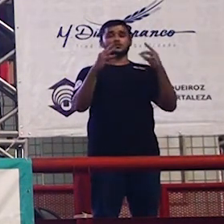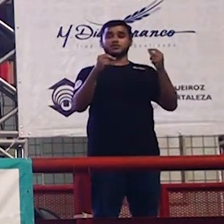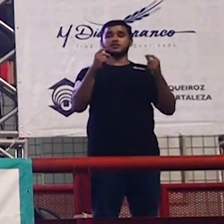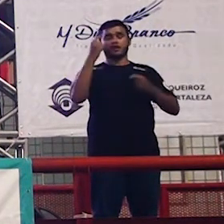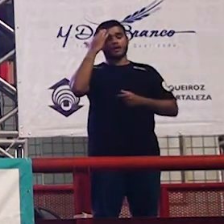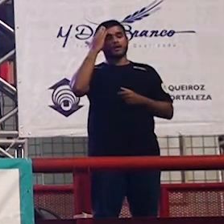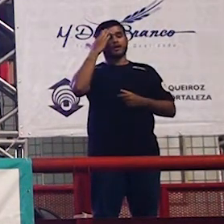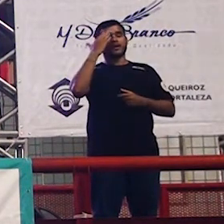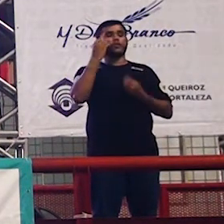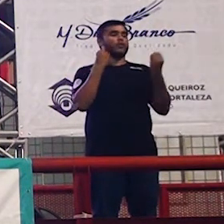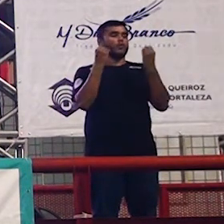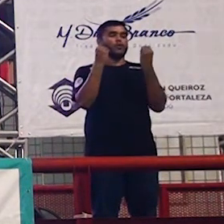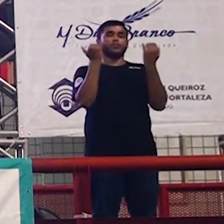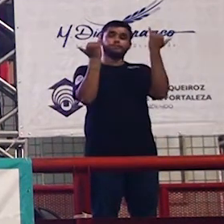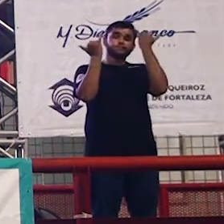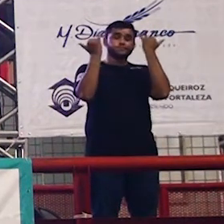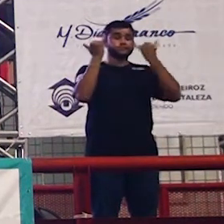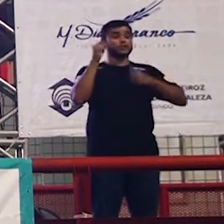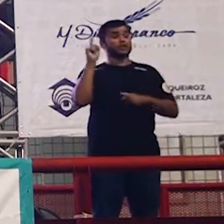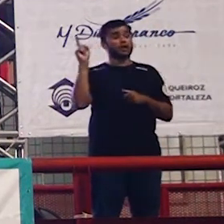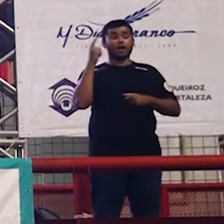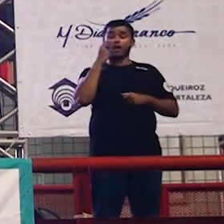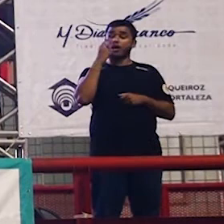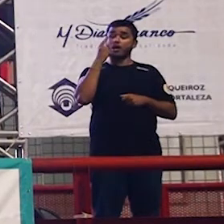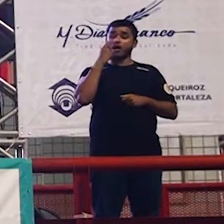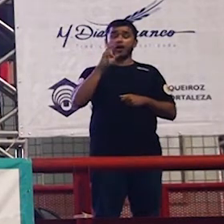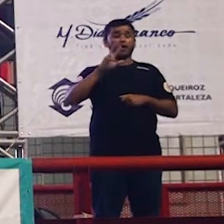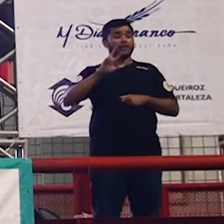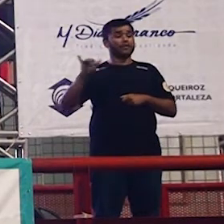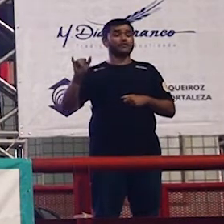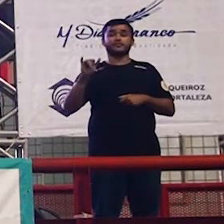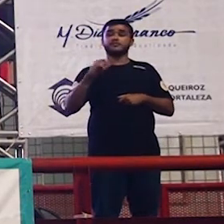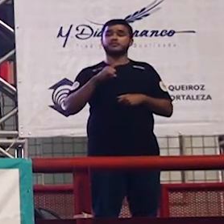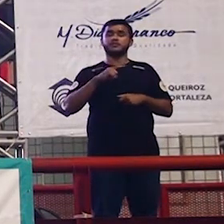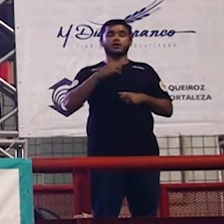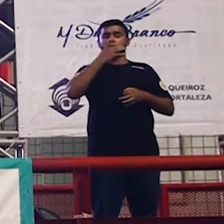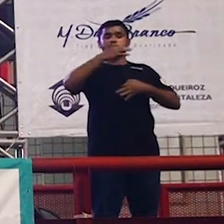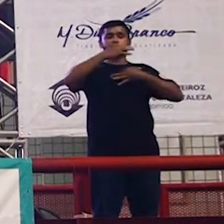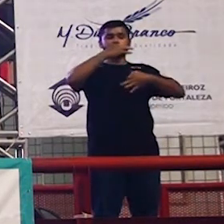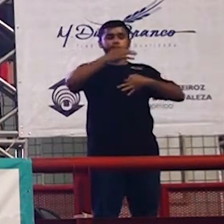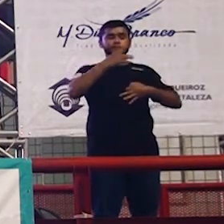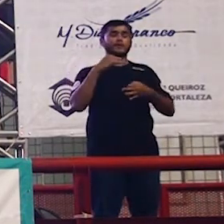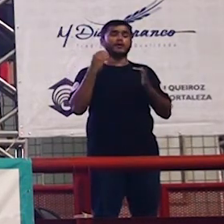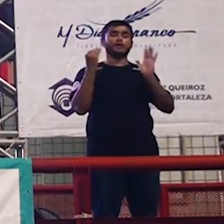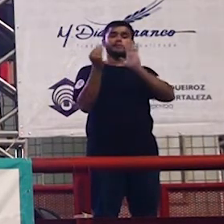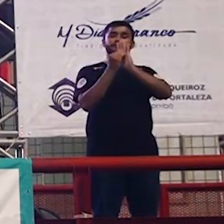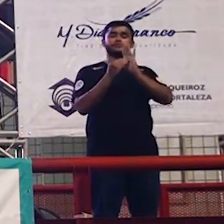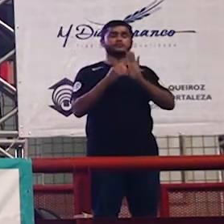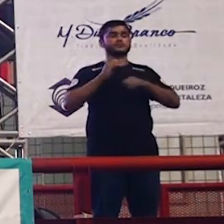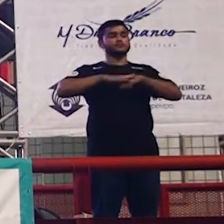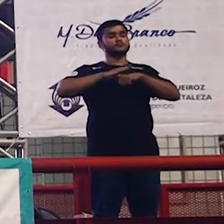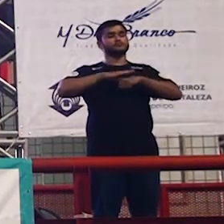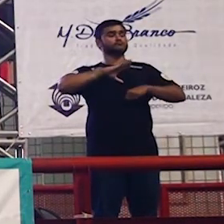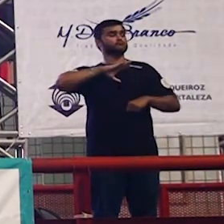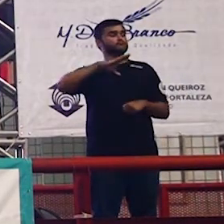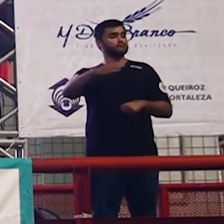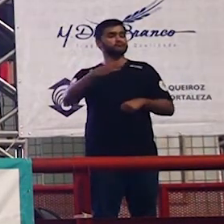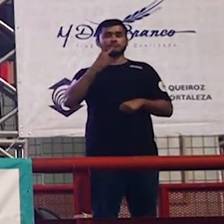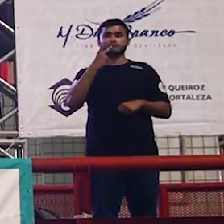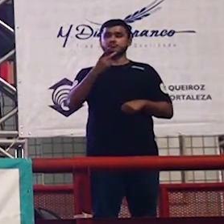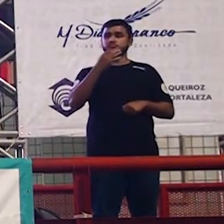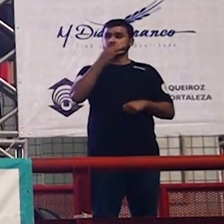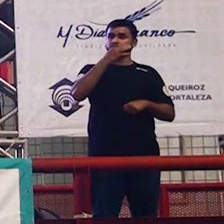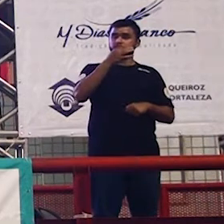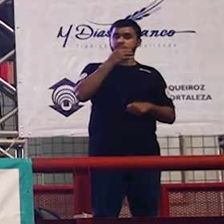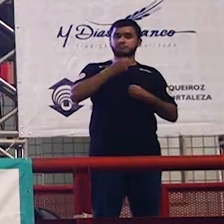interpretação e informação. Tal posicionamento é expresso de forma argumentativa por meio de uma atitude o quê?